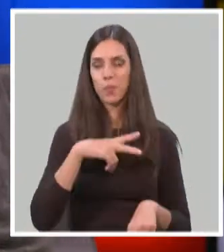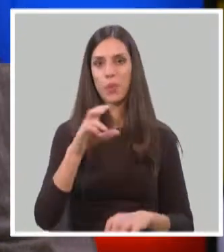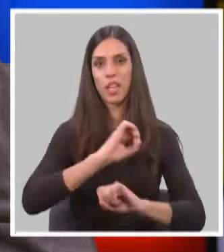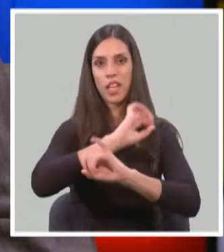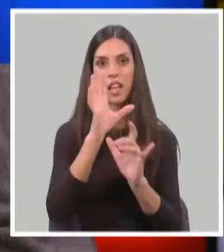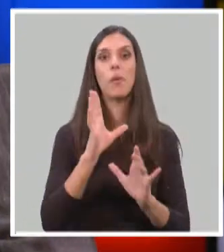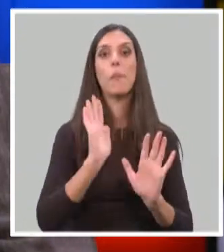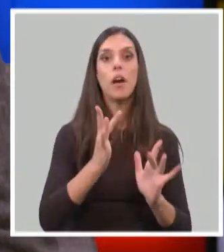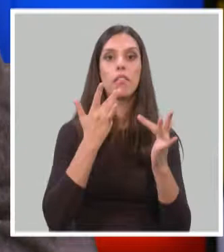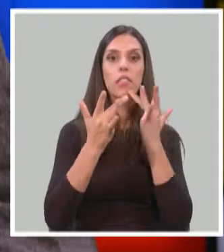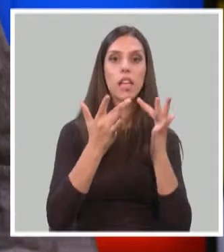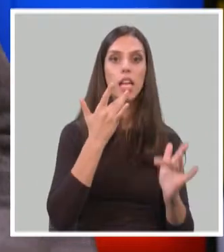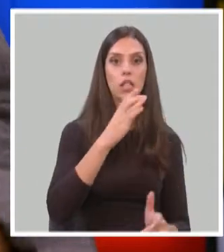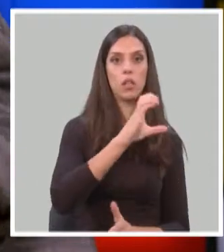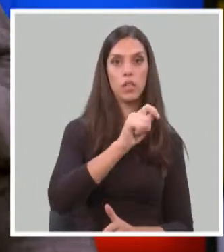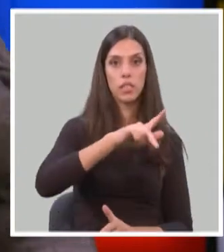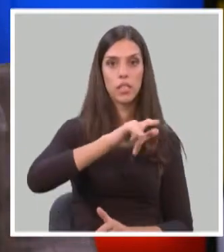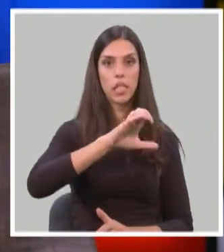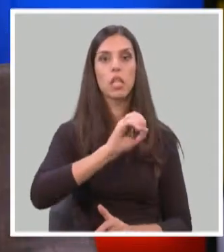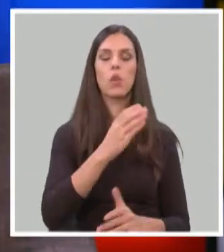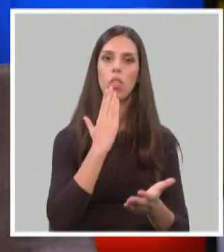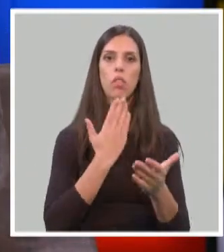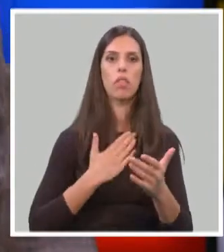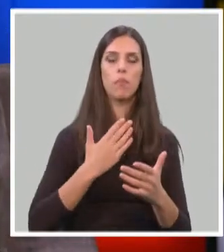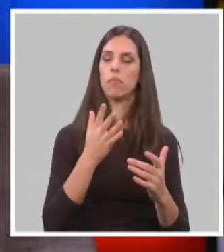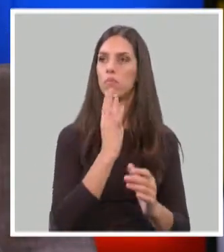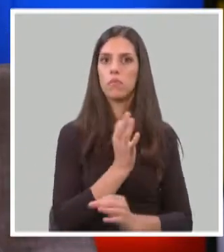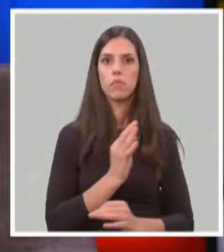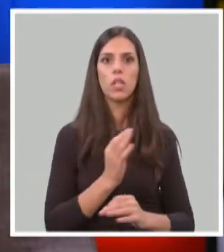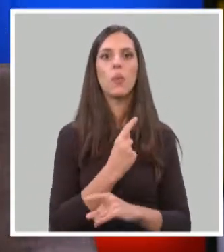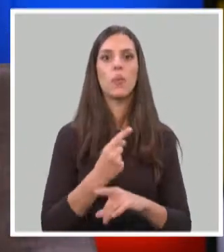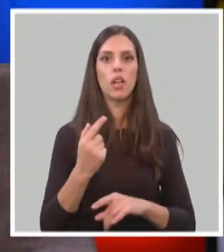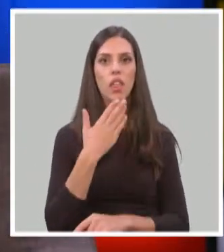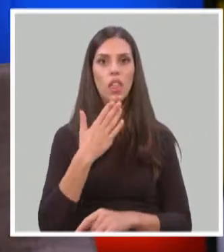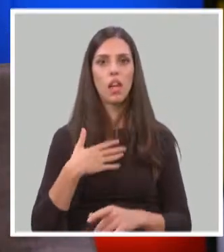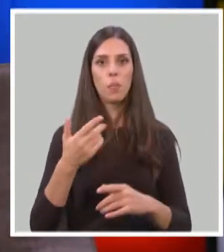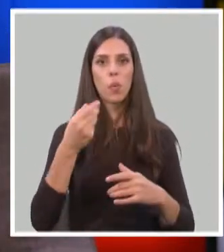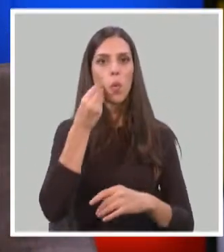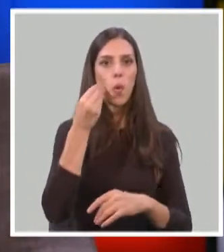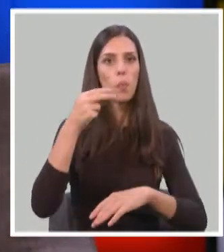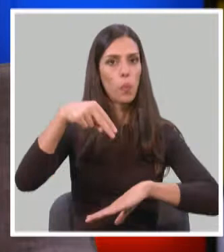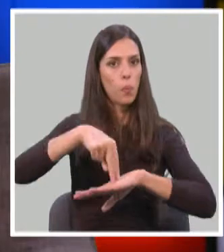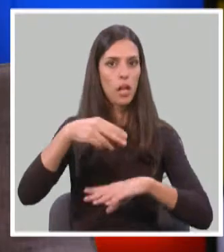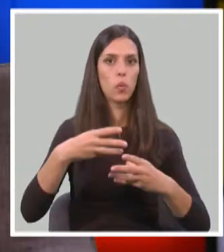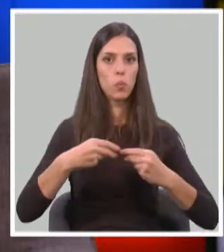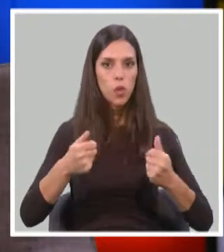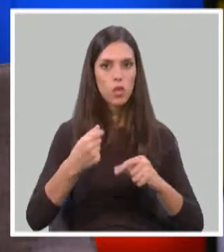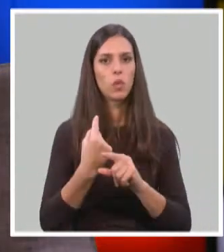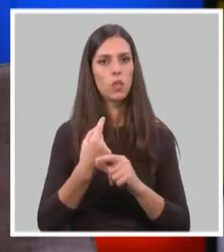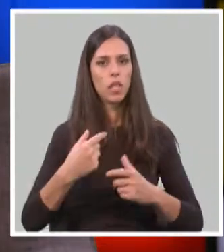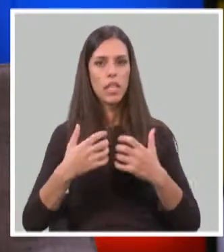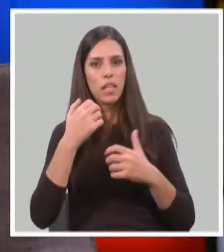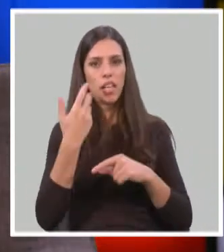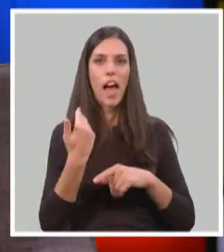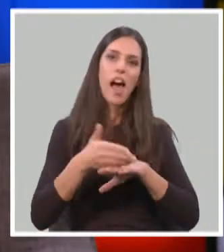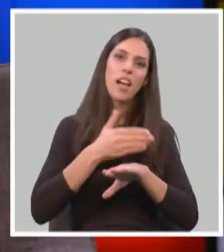cénico deu-me, pelo menos, uma coisa fantástica, que foi uma noção de palco e permitiu-me perder uma